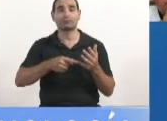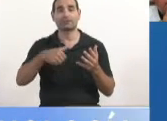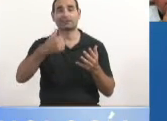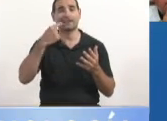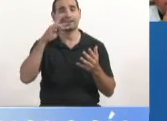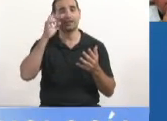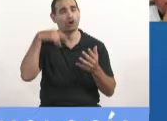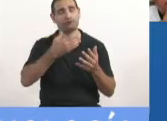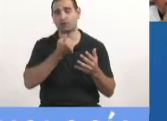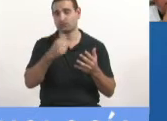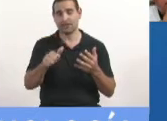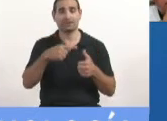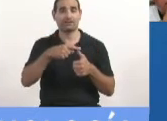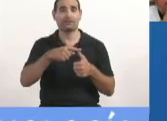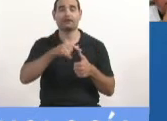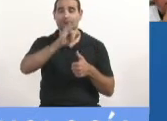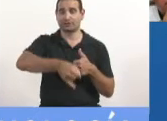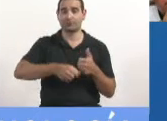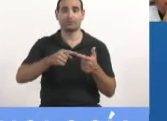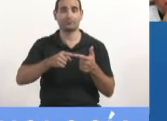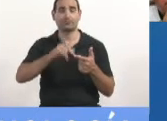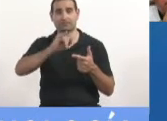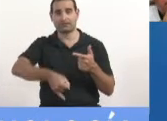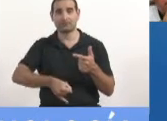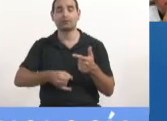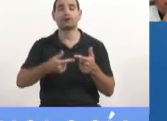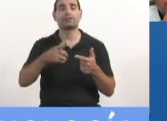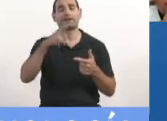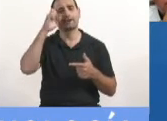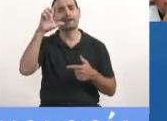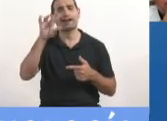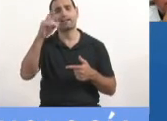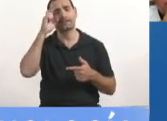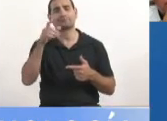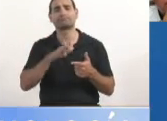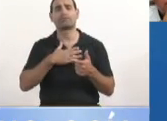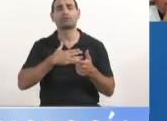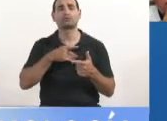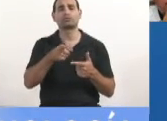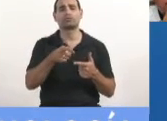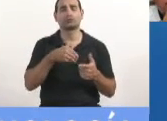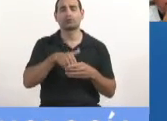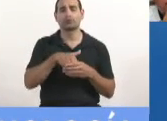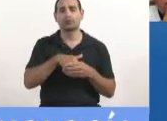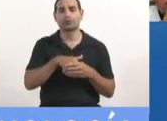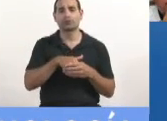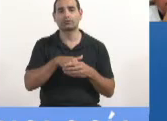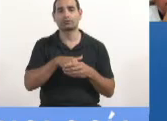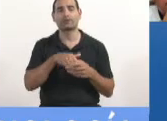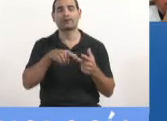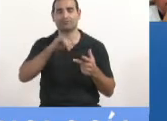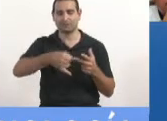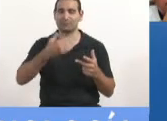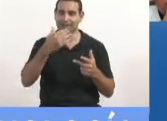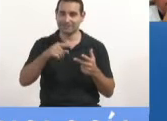ausente. Pilati, vergar, afirmativo. Poggi, afirmativo. Senador Recale, su voto. Senador Recale, afirmativo,